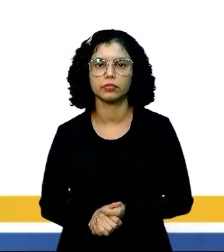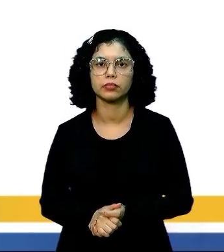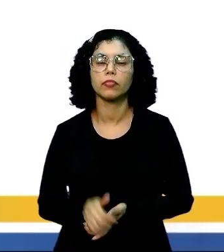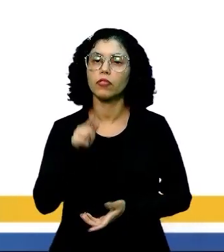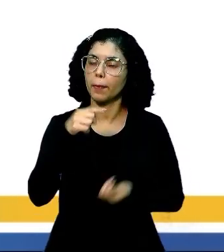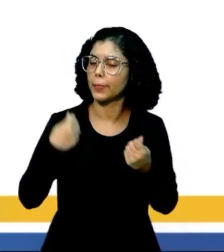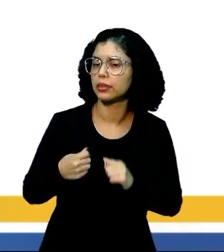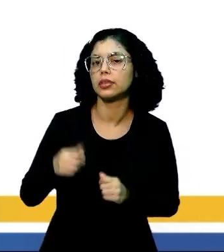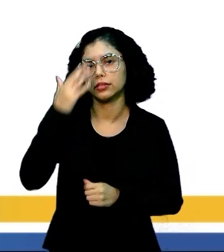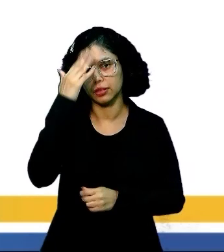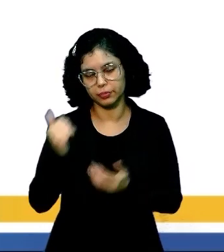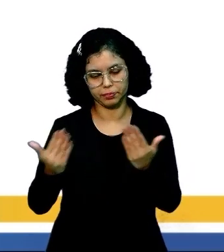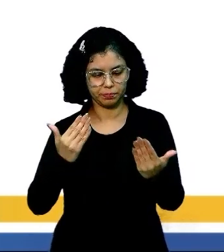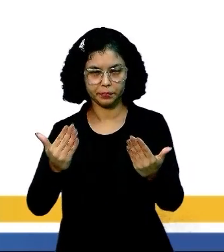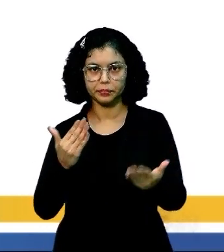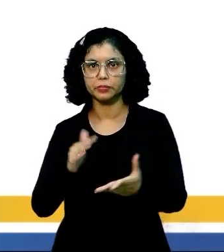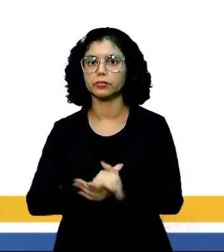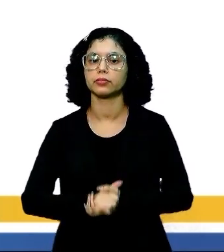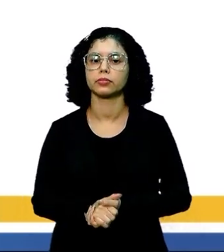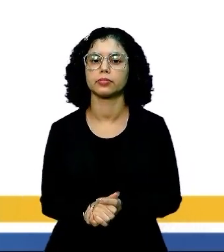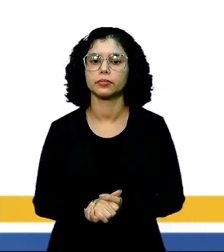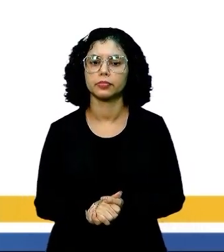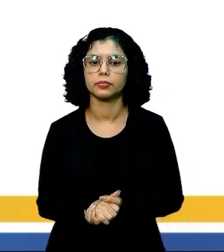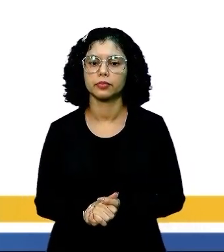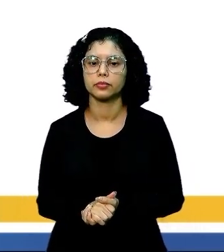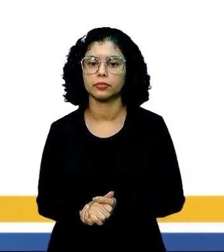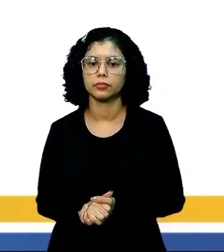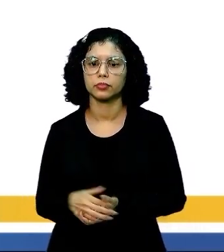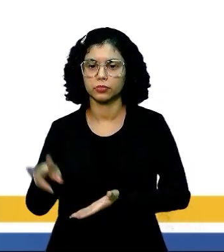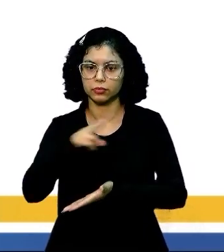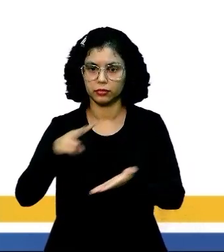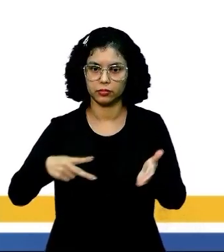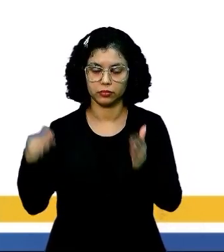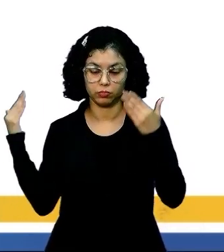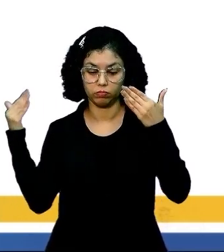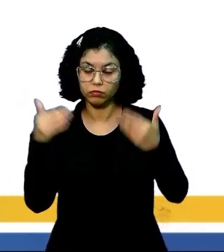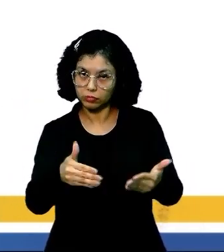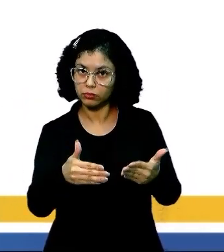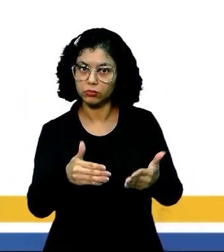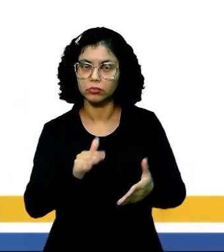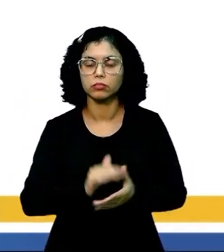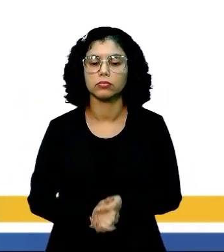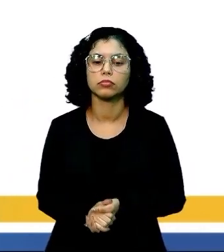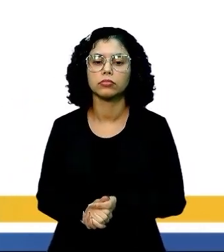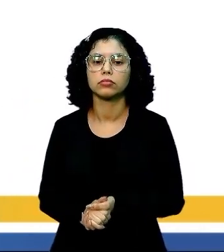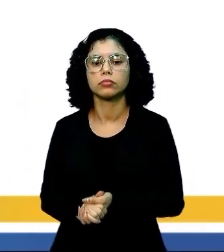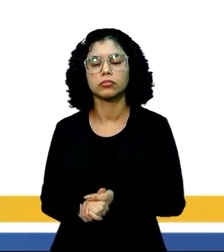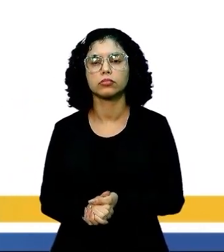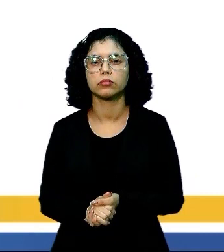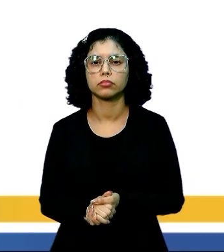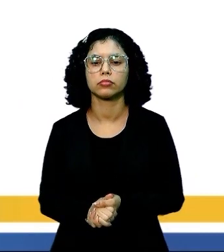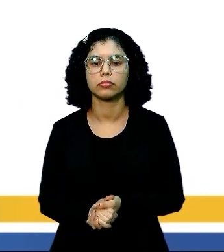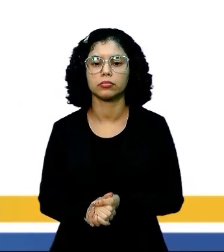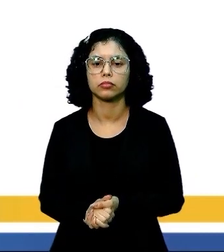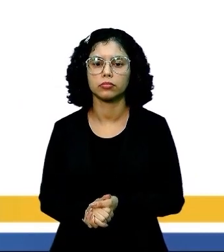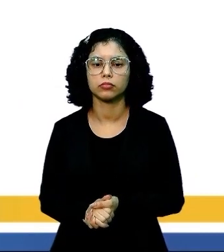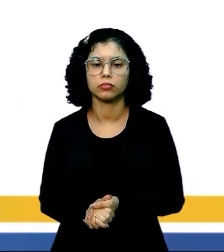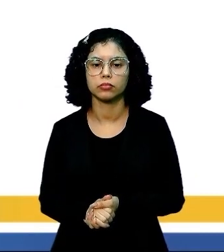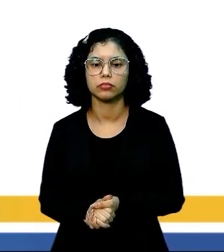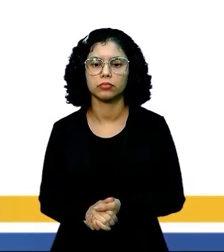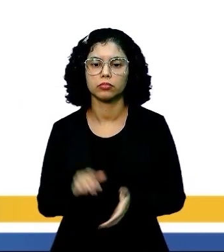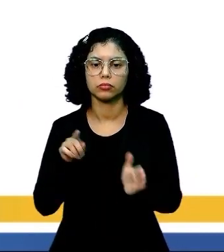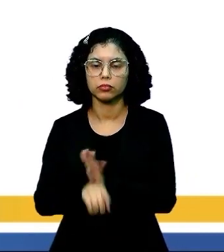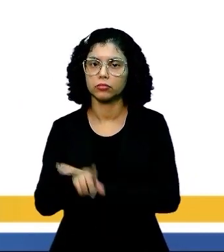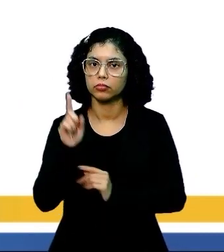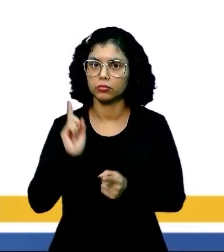que fazer associação, não tem jeito. Ler com um propósito definido. Lembra, né? Por isso que eu avancei direto para a